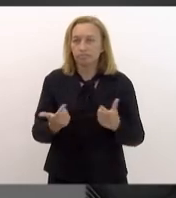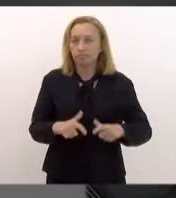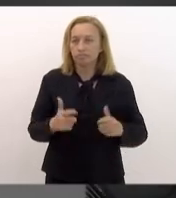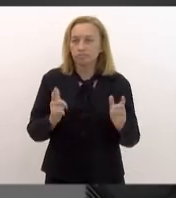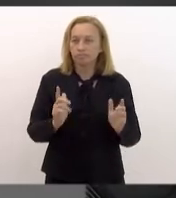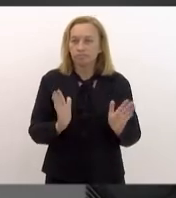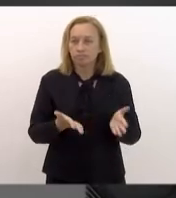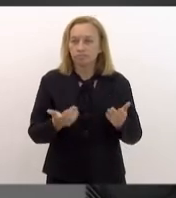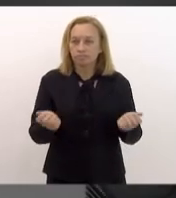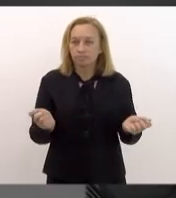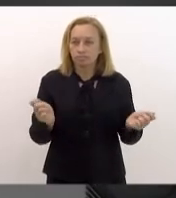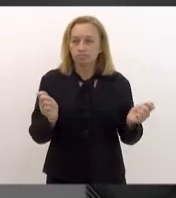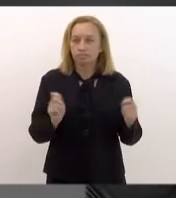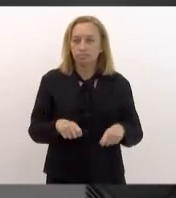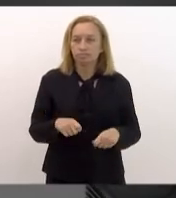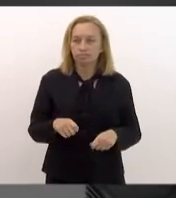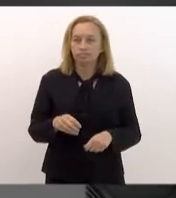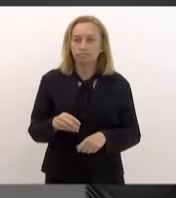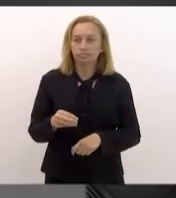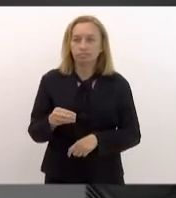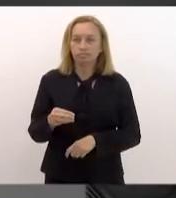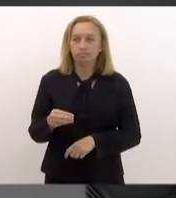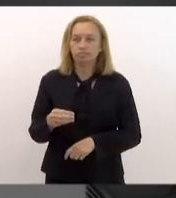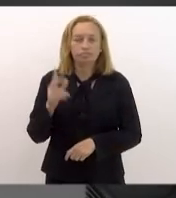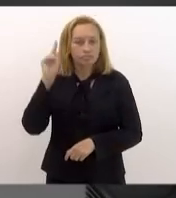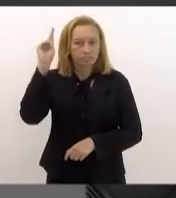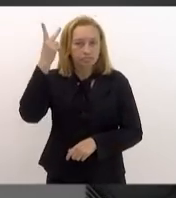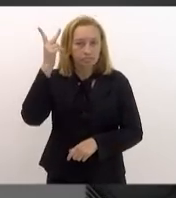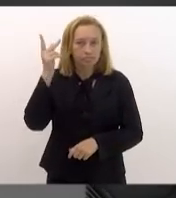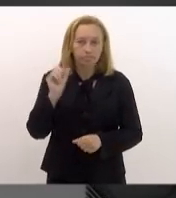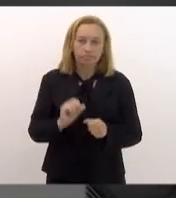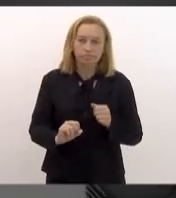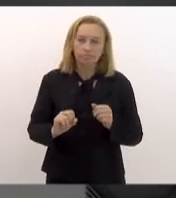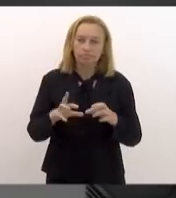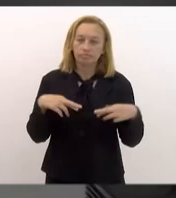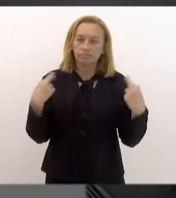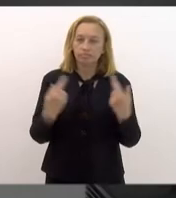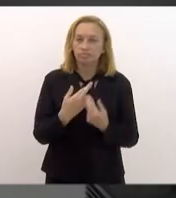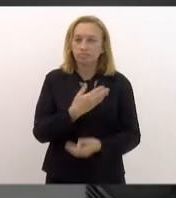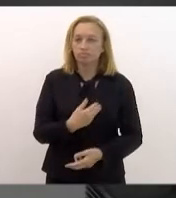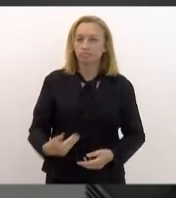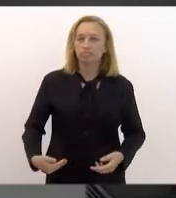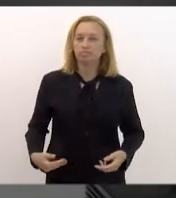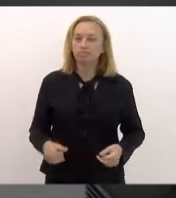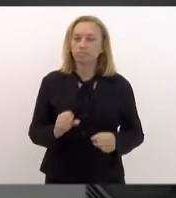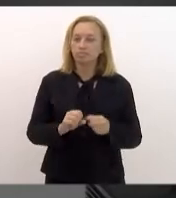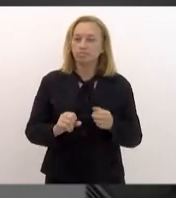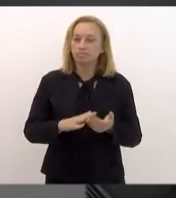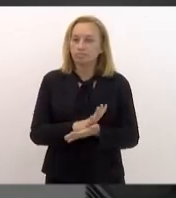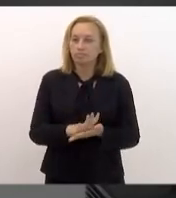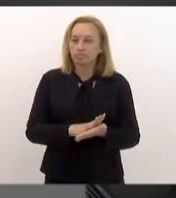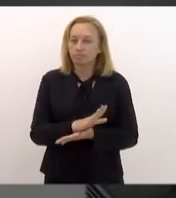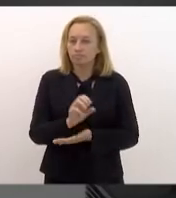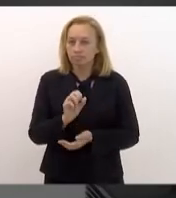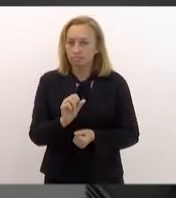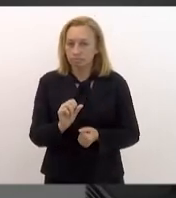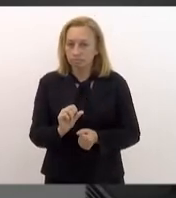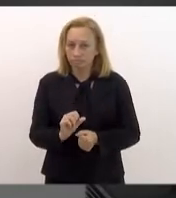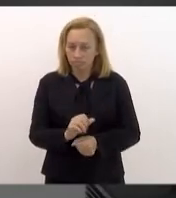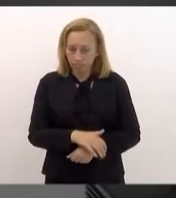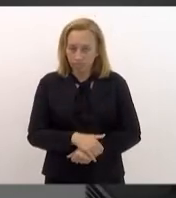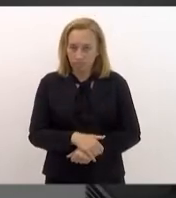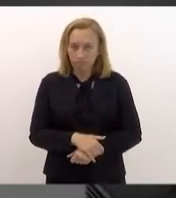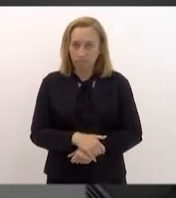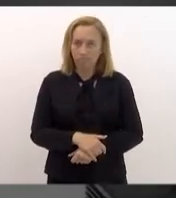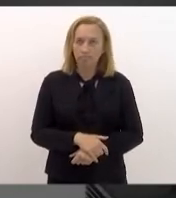oportunidade de fazer uma história com essa audiência pública. Porque se nós não fizermos nada, não tomarmos a